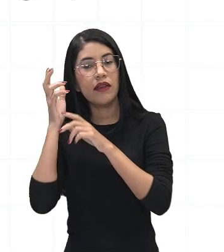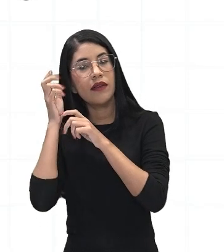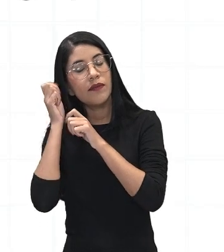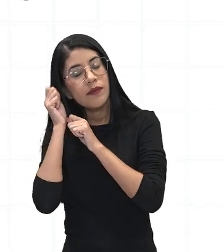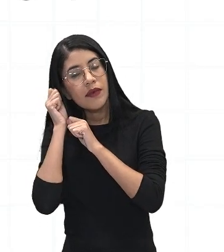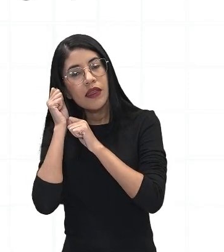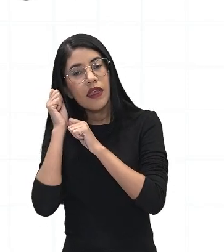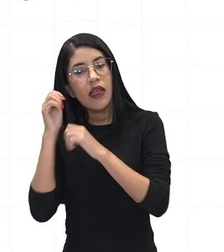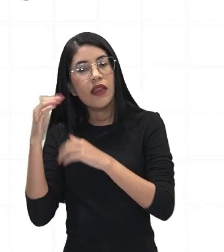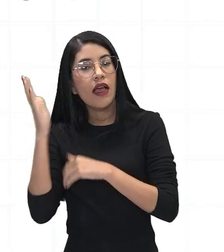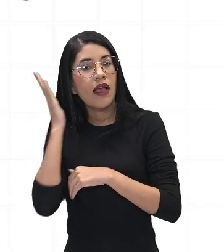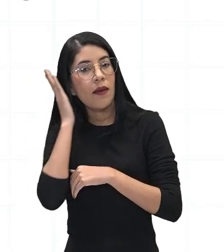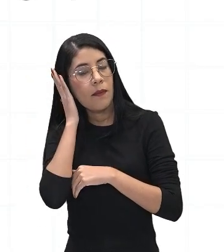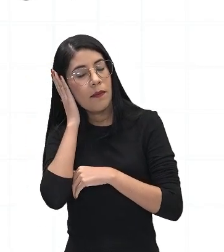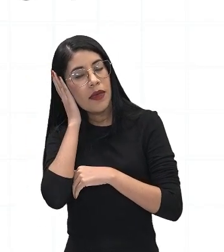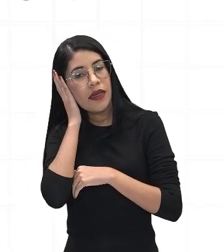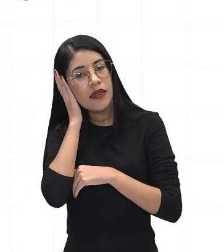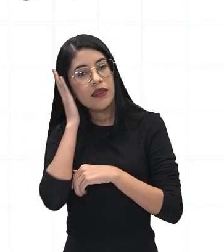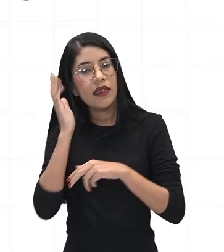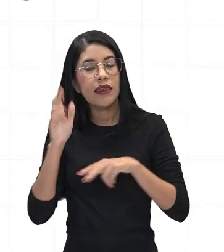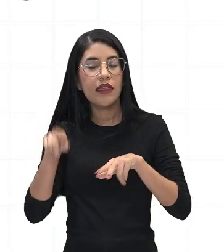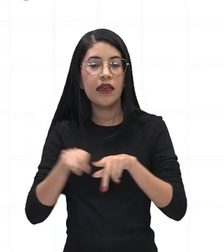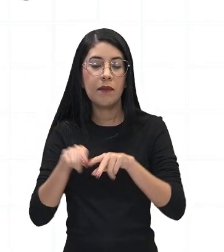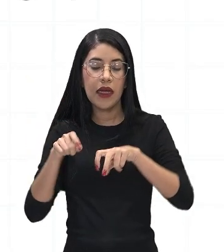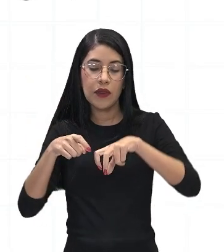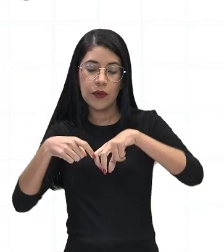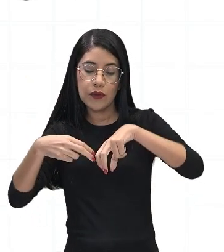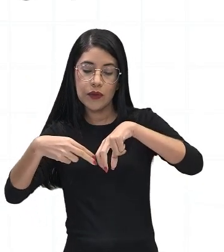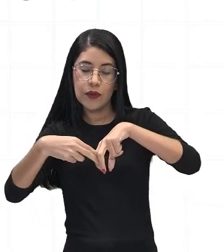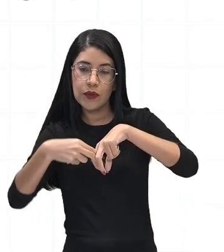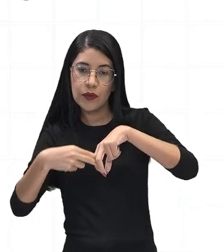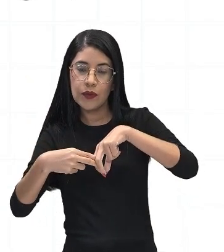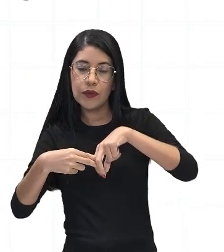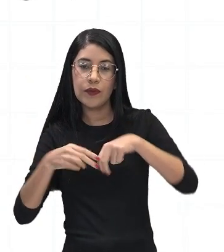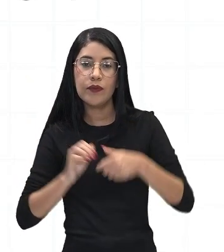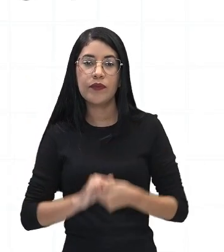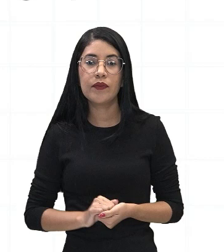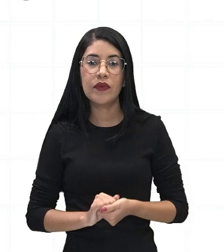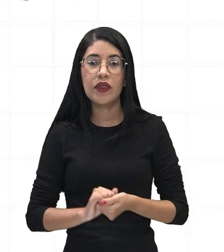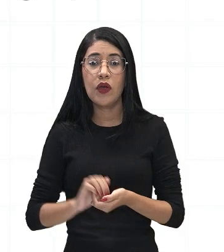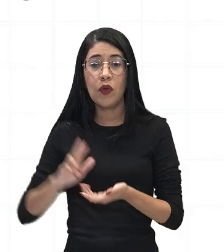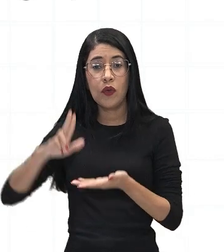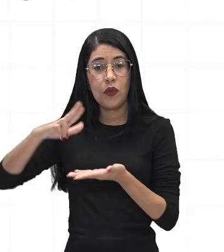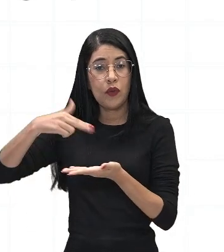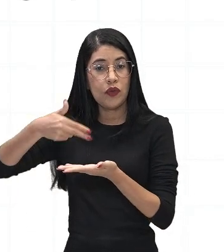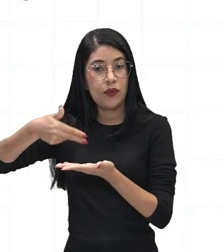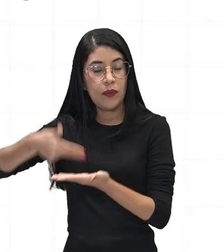e outro embaixo dos joelhos. Vale destacar que a posição de bruços ela não é